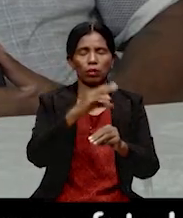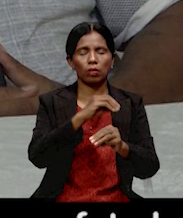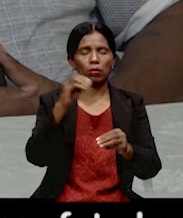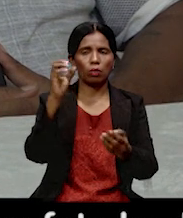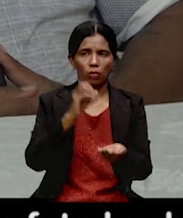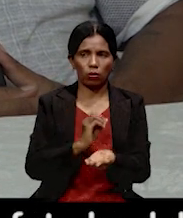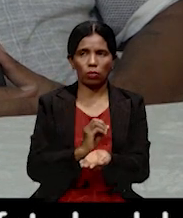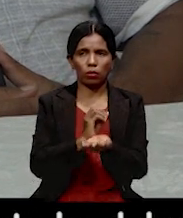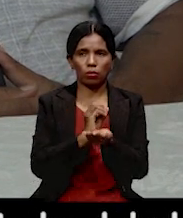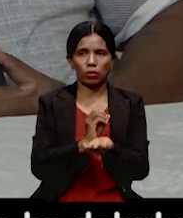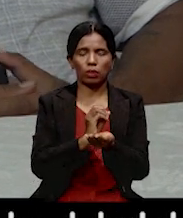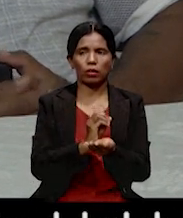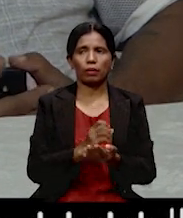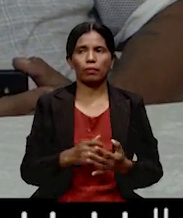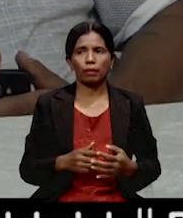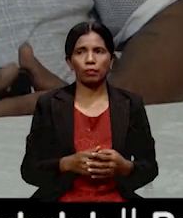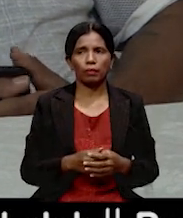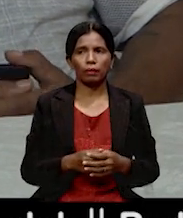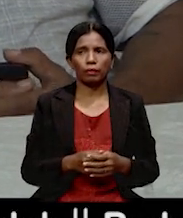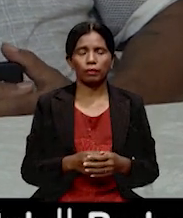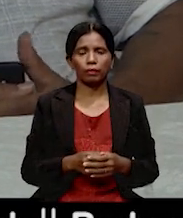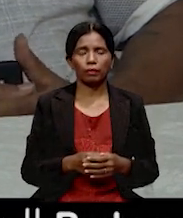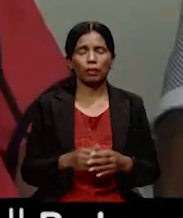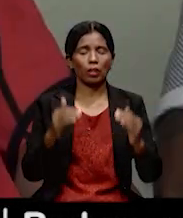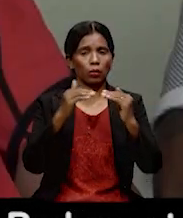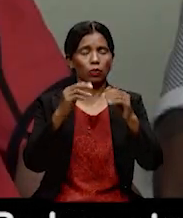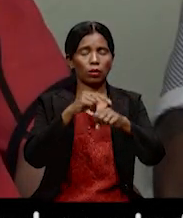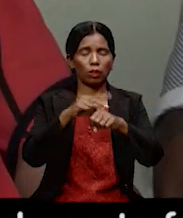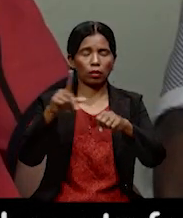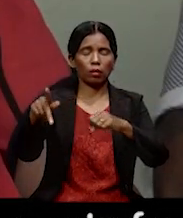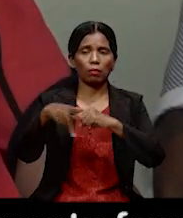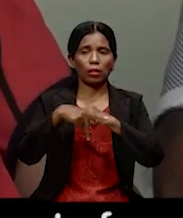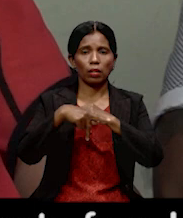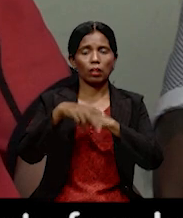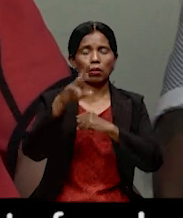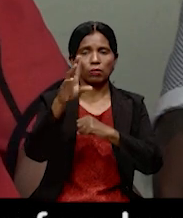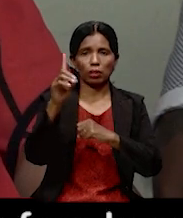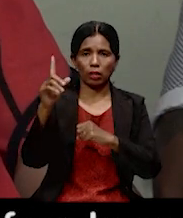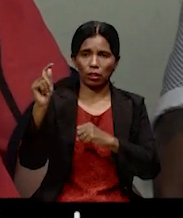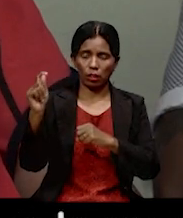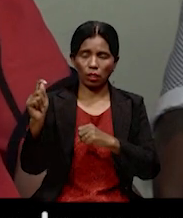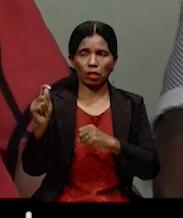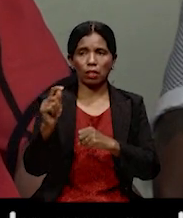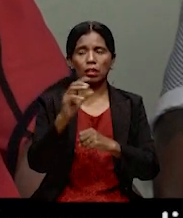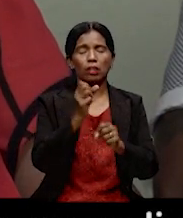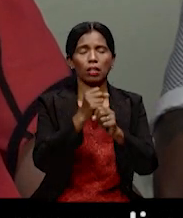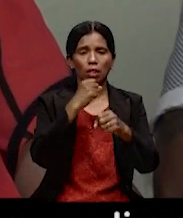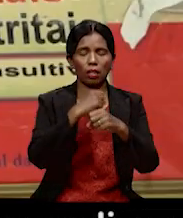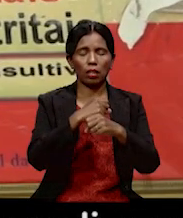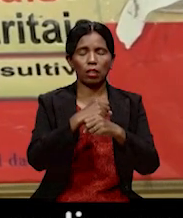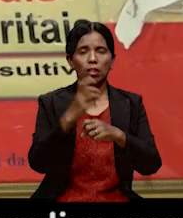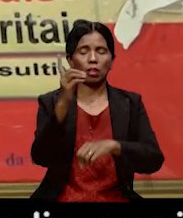administrativa especial Ikusi Ambeno. Congresso Nacional Partido União Democrática Timorense ne se halao durante loron